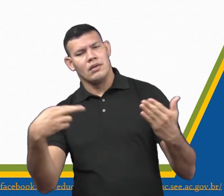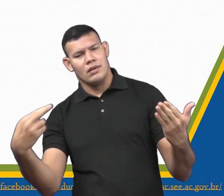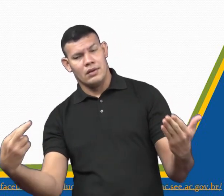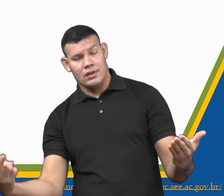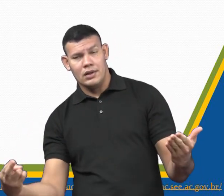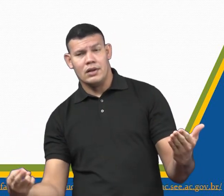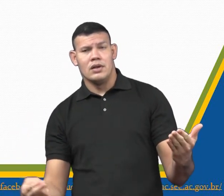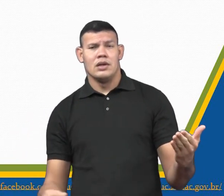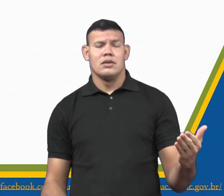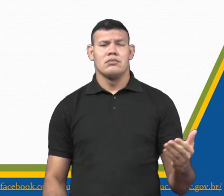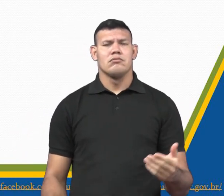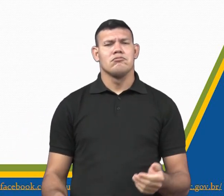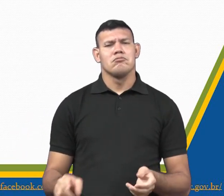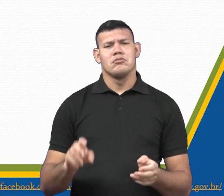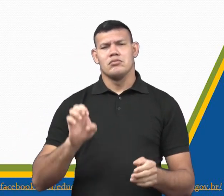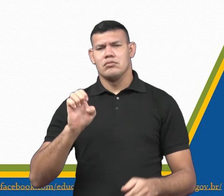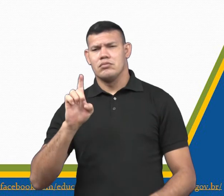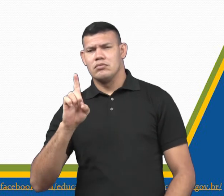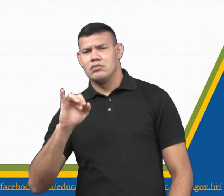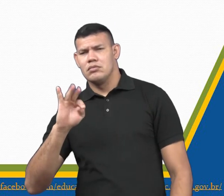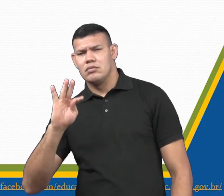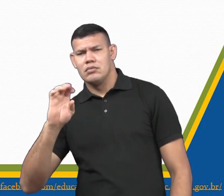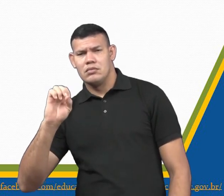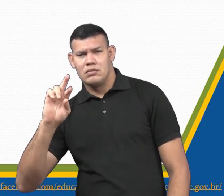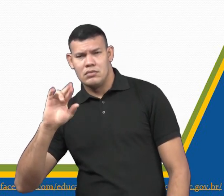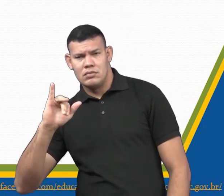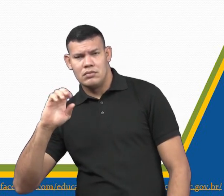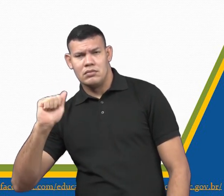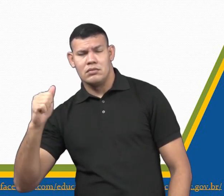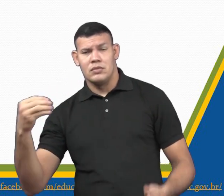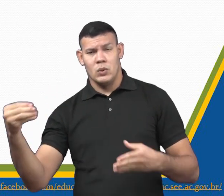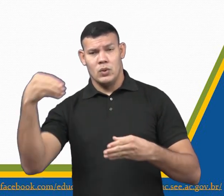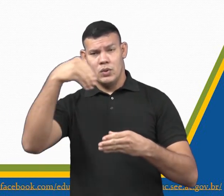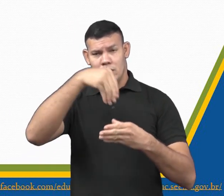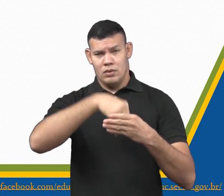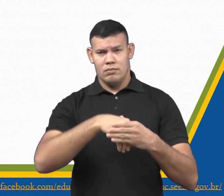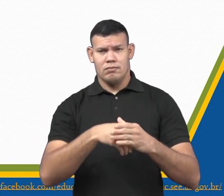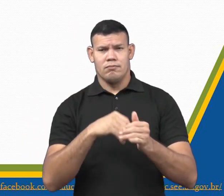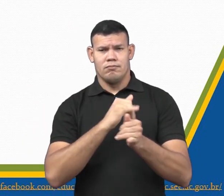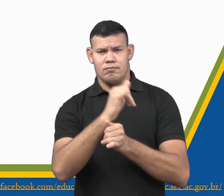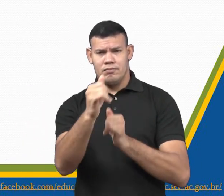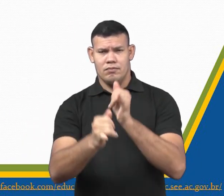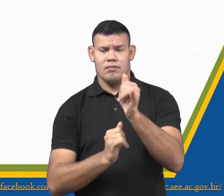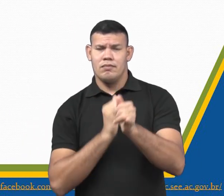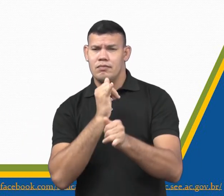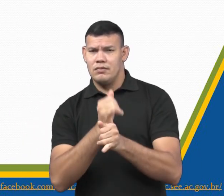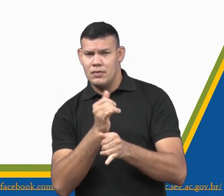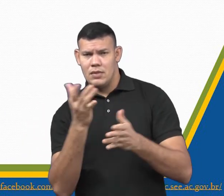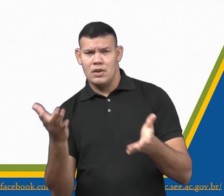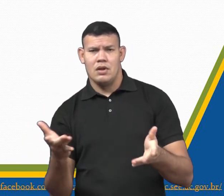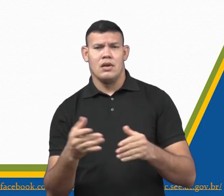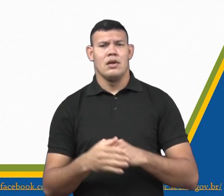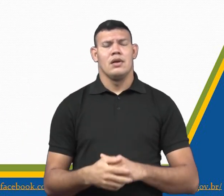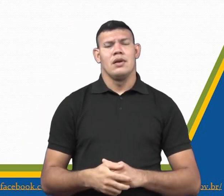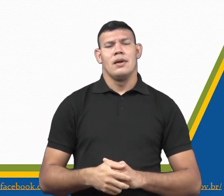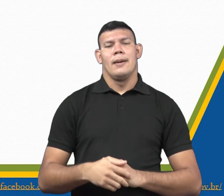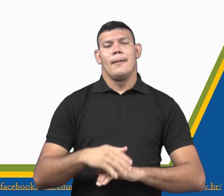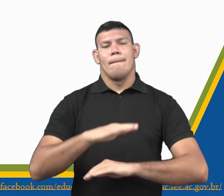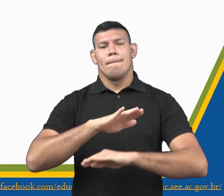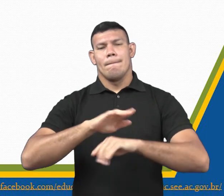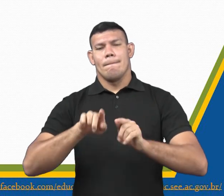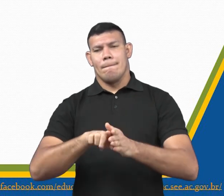Nota-se ainda o uso de editoriais em plataformas digitais, tais como revistas virtuais, jornais